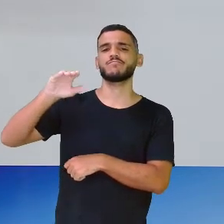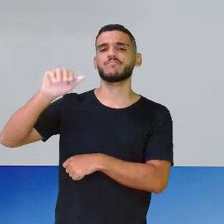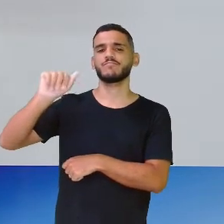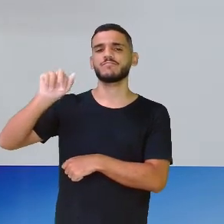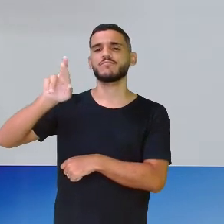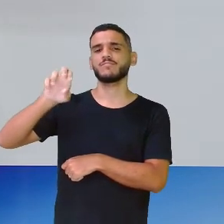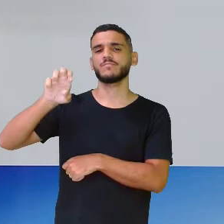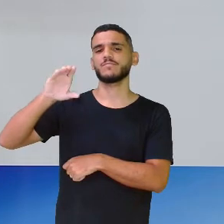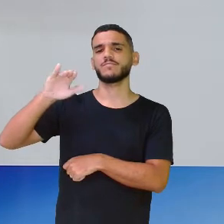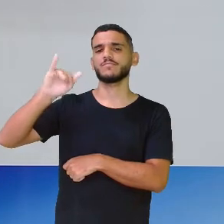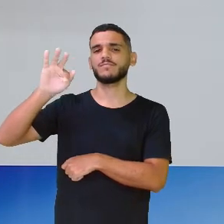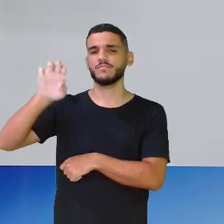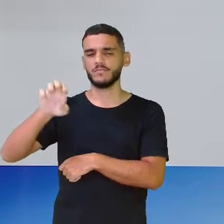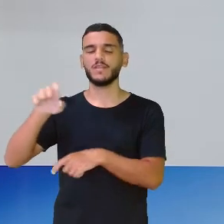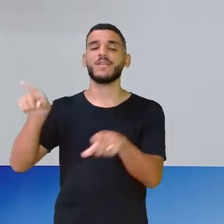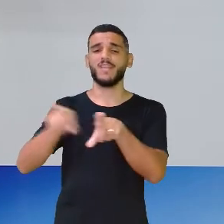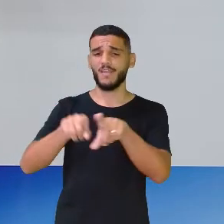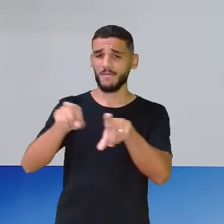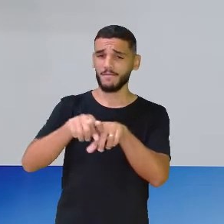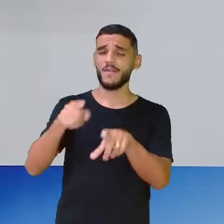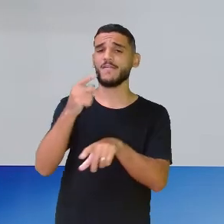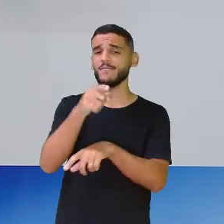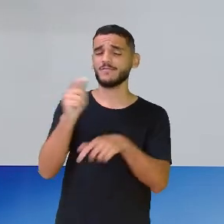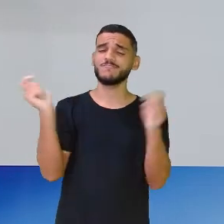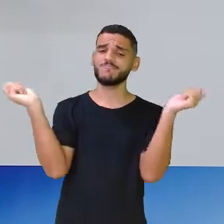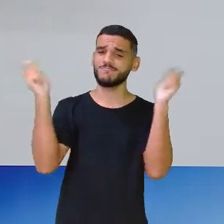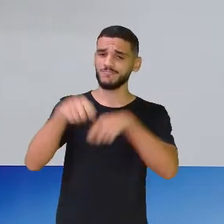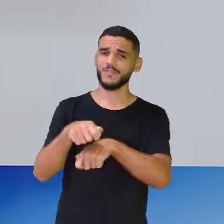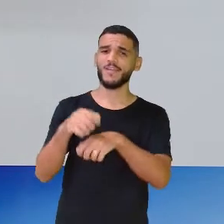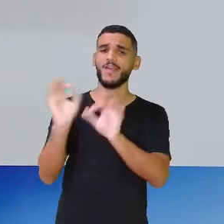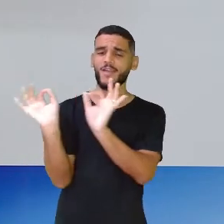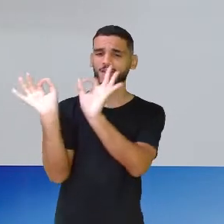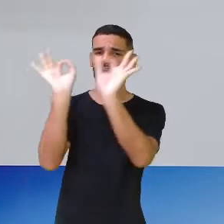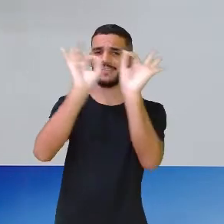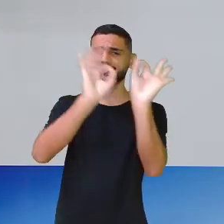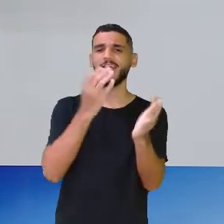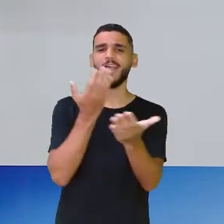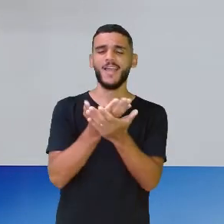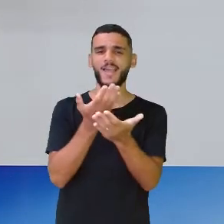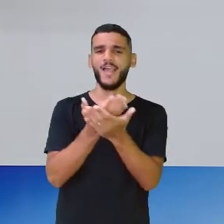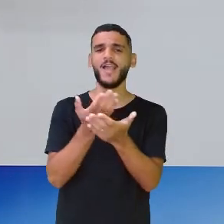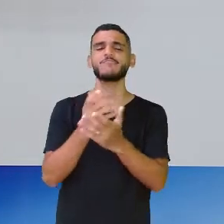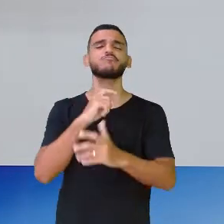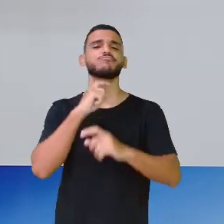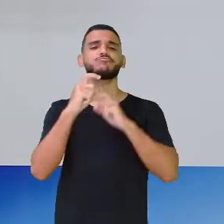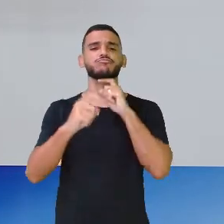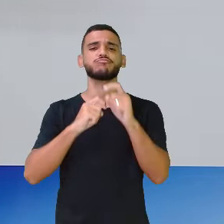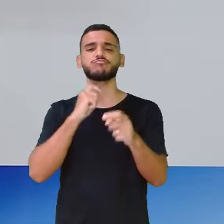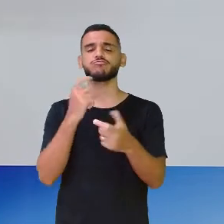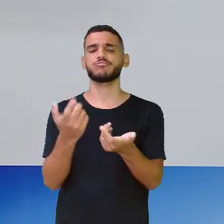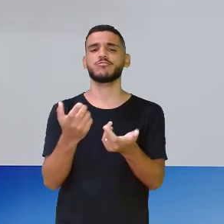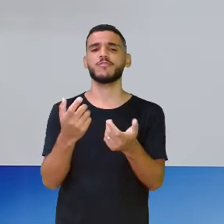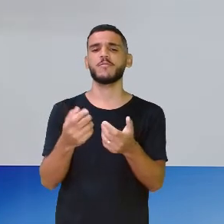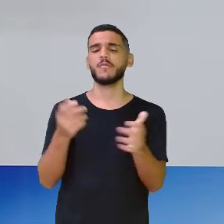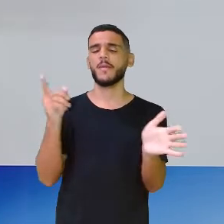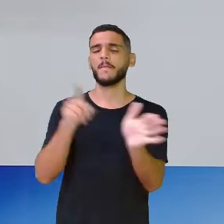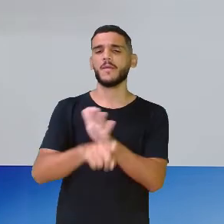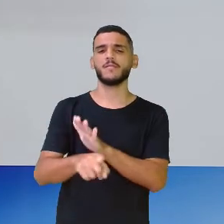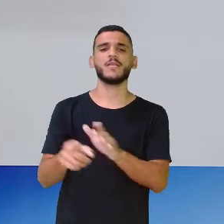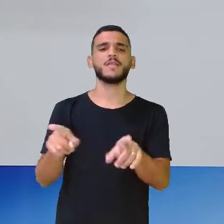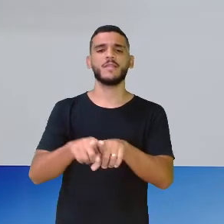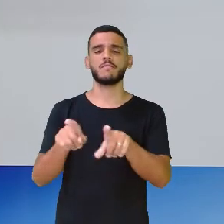Lá você também pode assistir às aulas, deixar sua dúvida. Pode voltar à